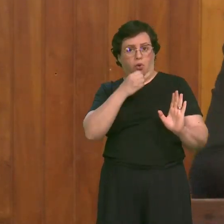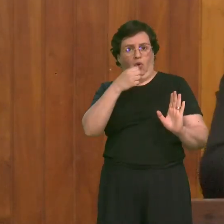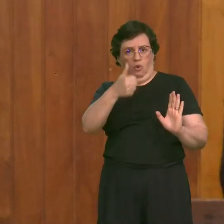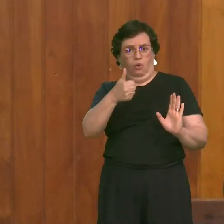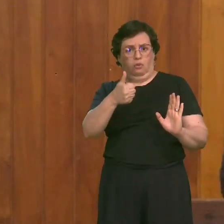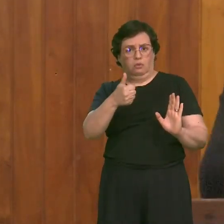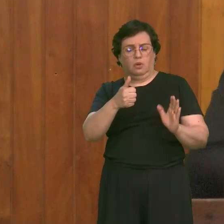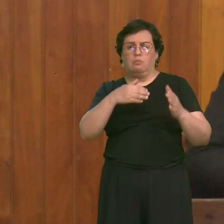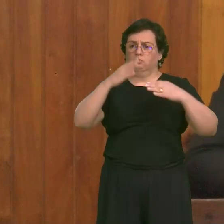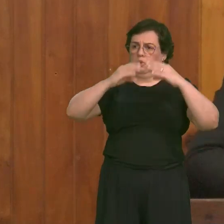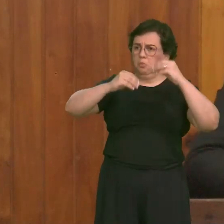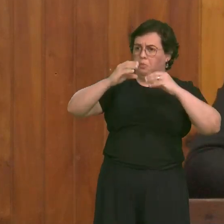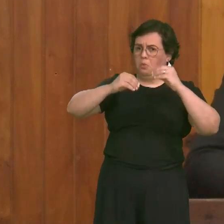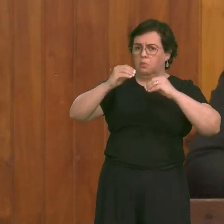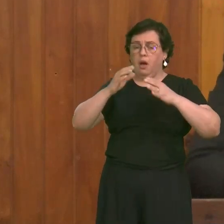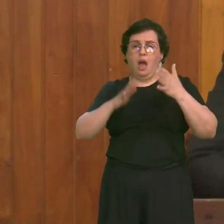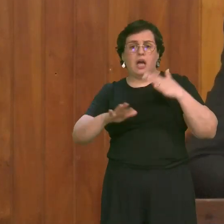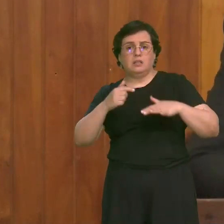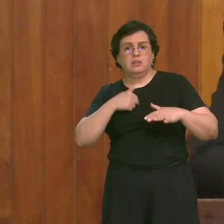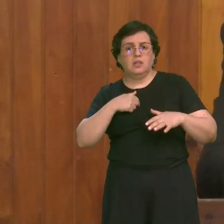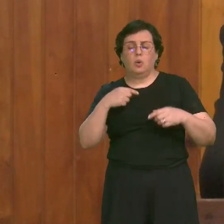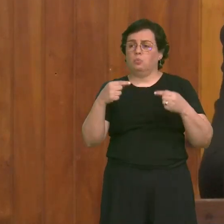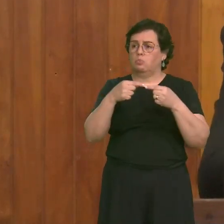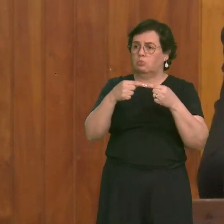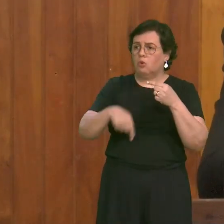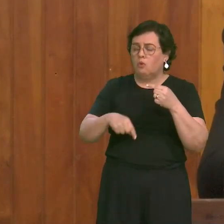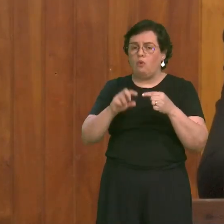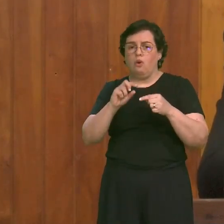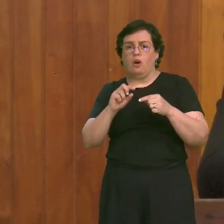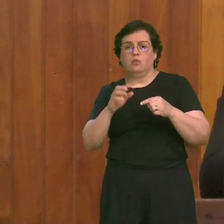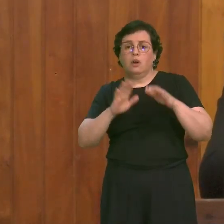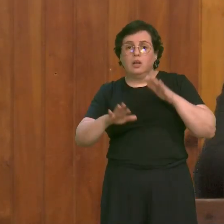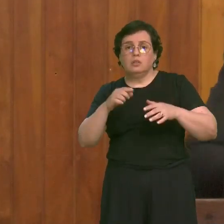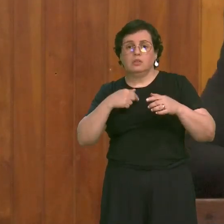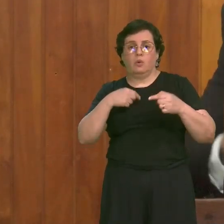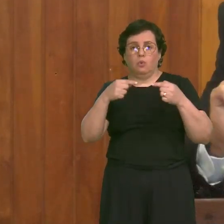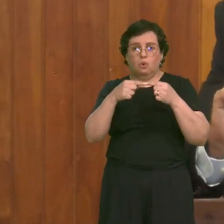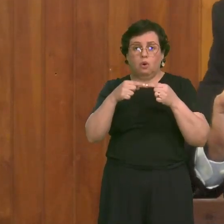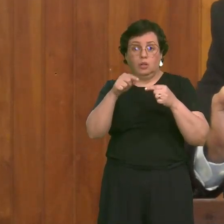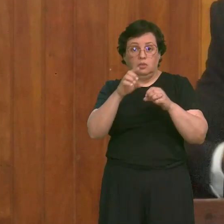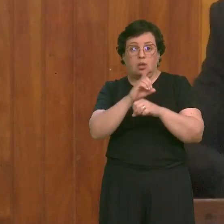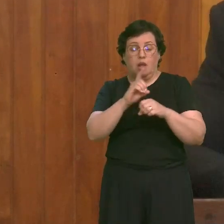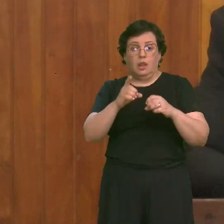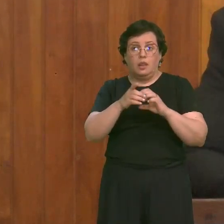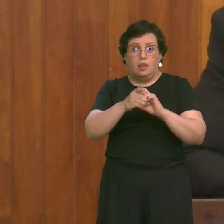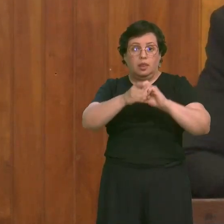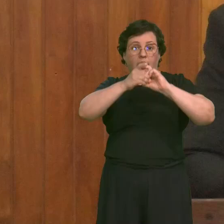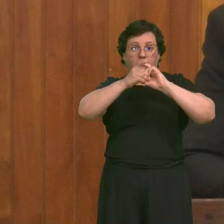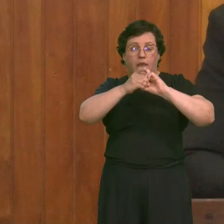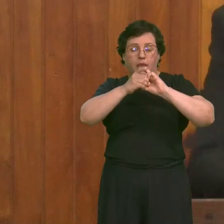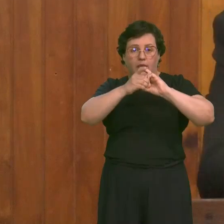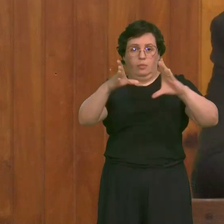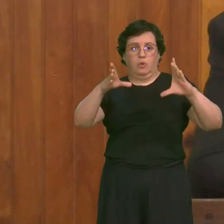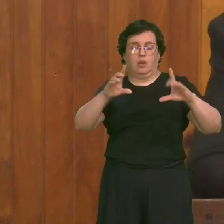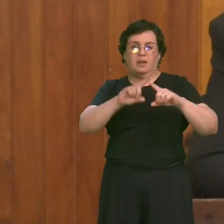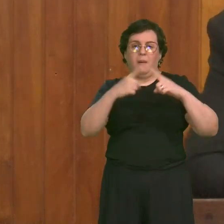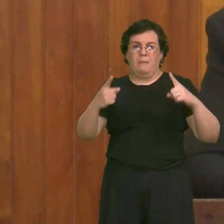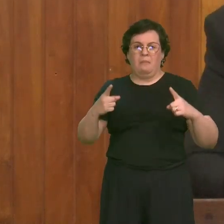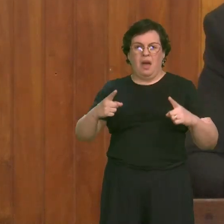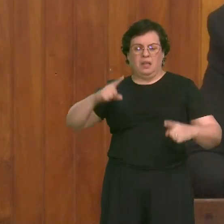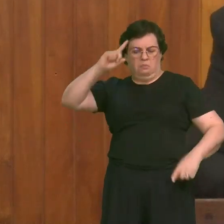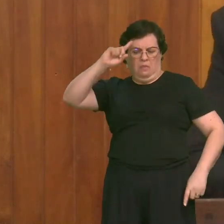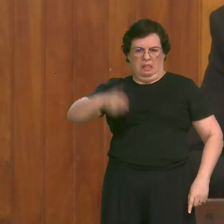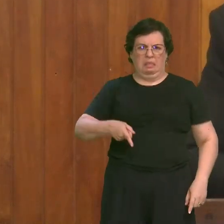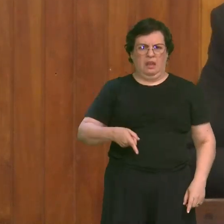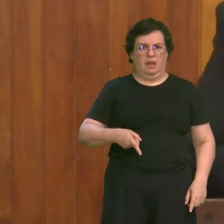ótimo é bater papo eu posso não concordar discordar é uma coisa se a democracia agora impor aqui outro dia